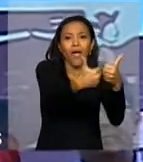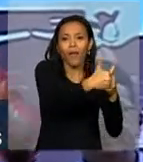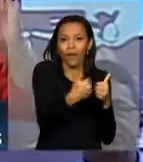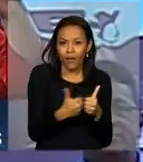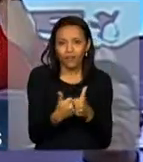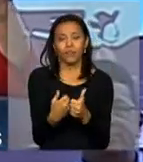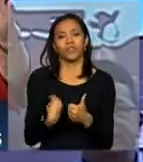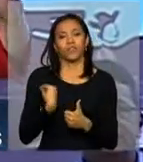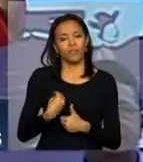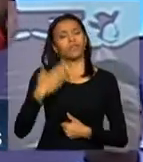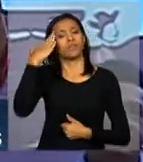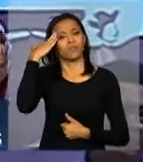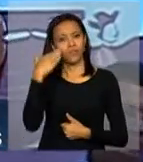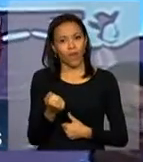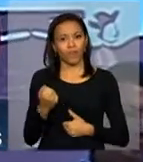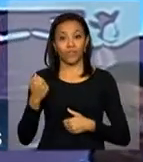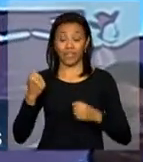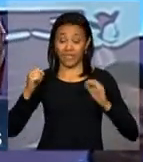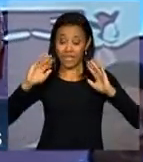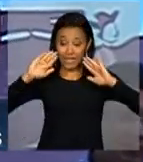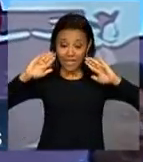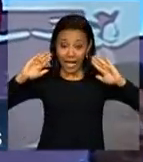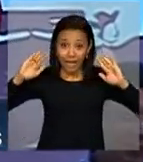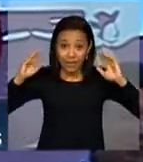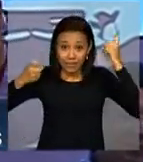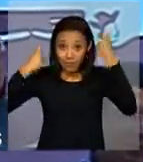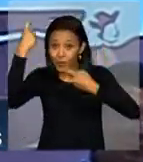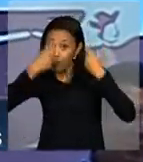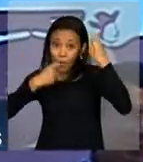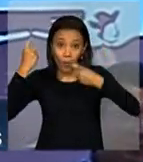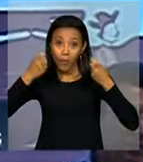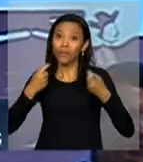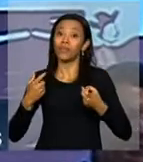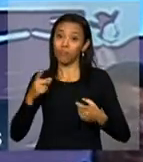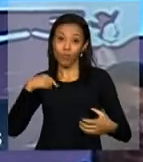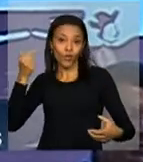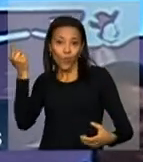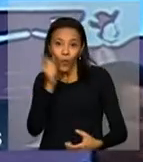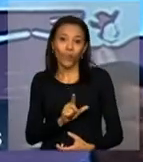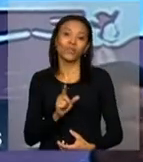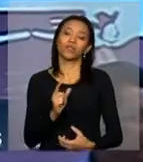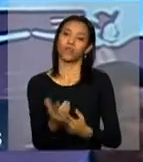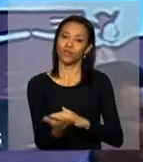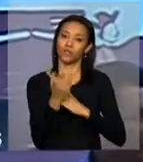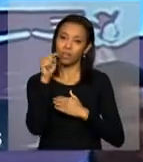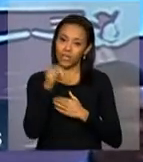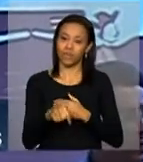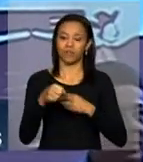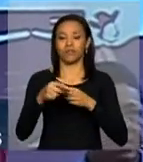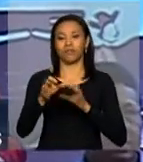eles, estão no centro desse plano safra do semiárido.